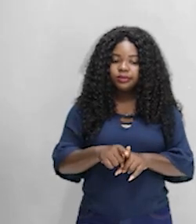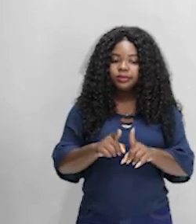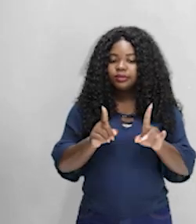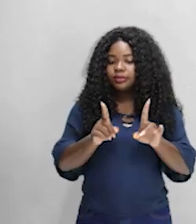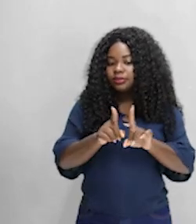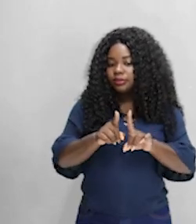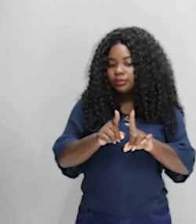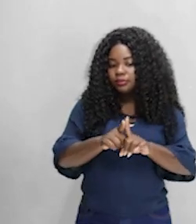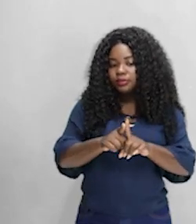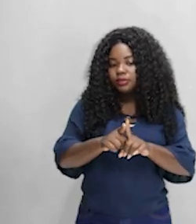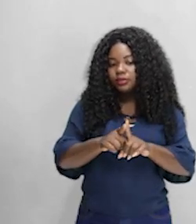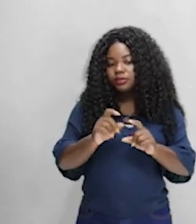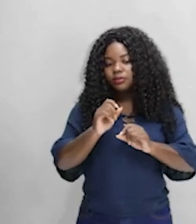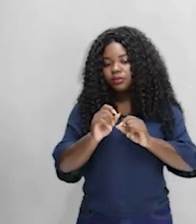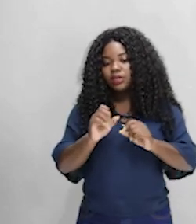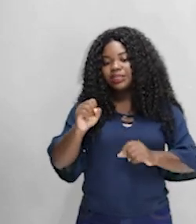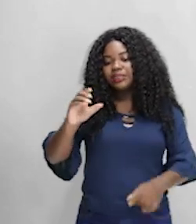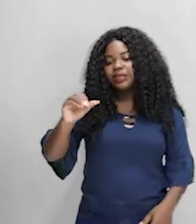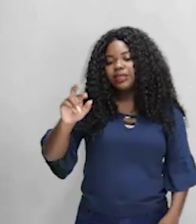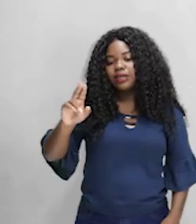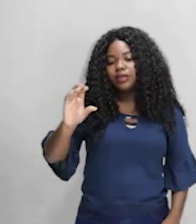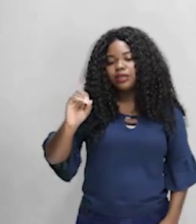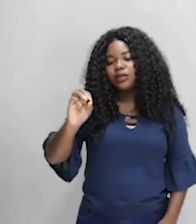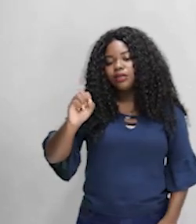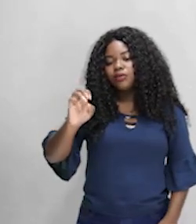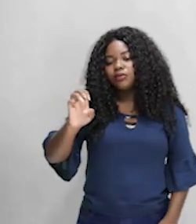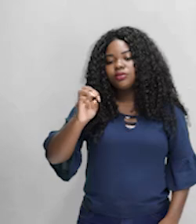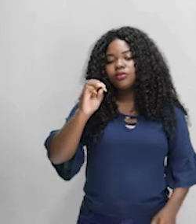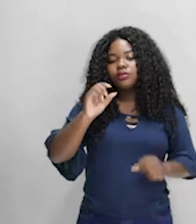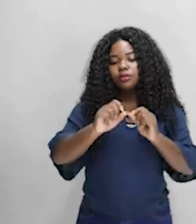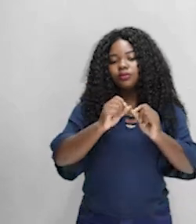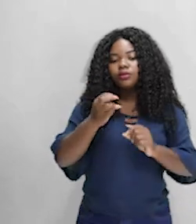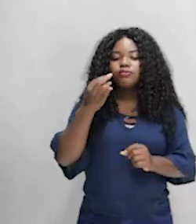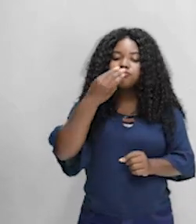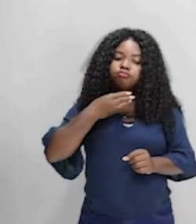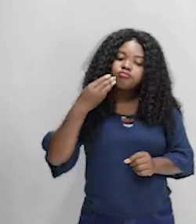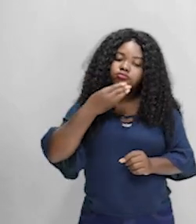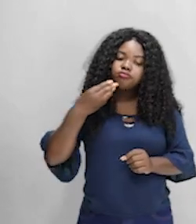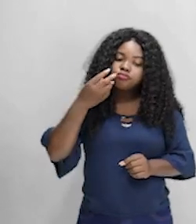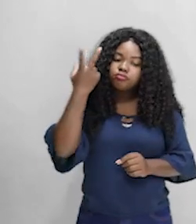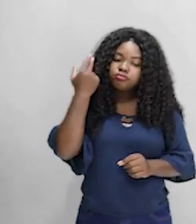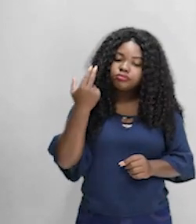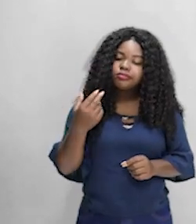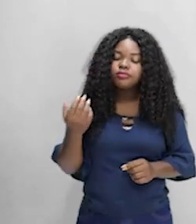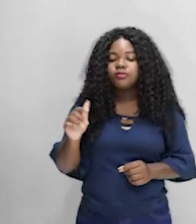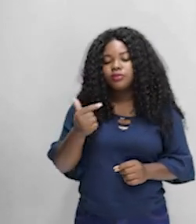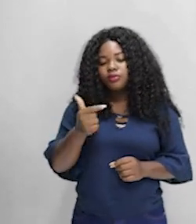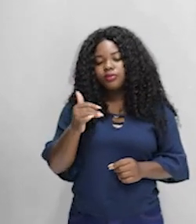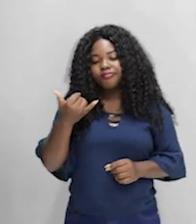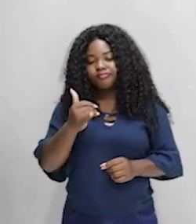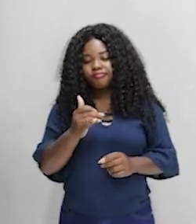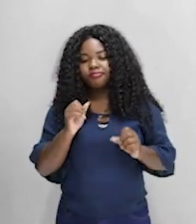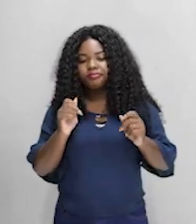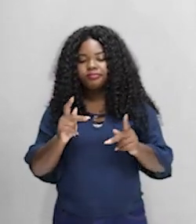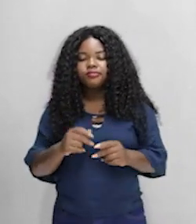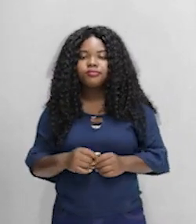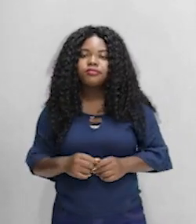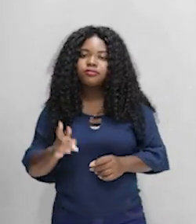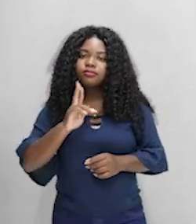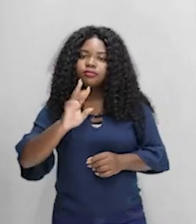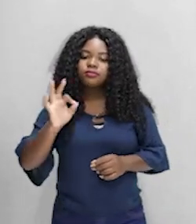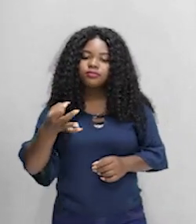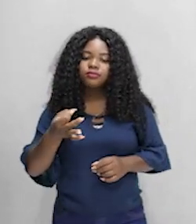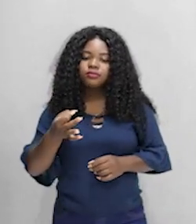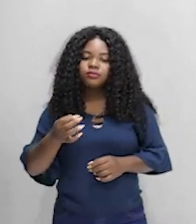eletrólito. A sacarose é o açúcar comum. E o açúcar comum, ele não conduz corrente elétrica. Então,